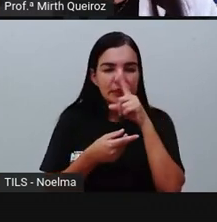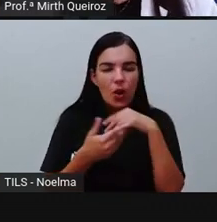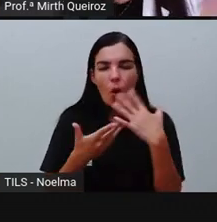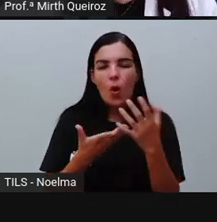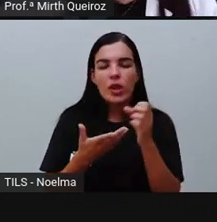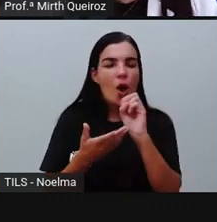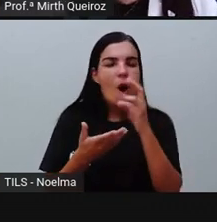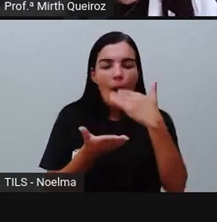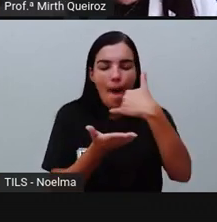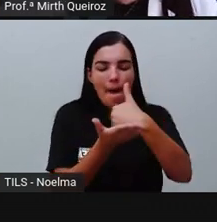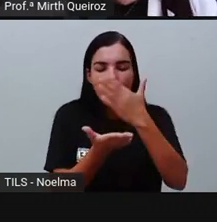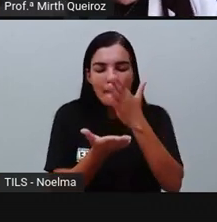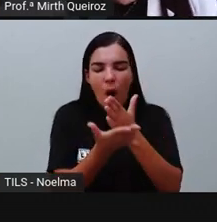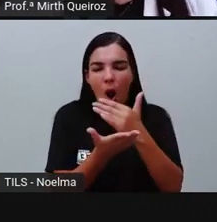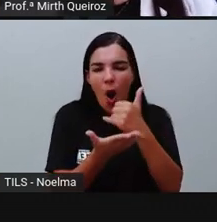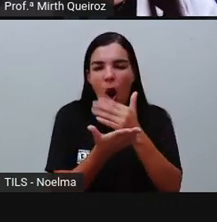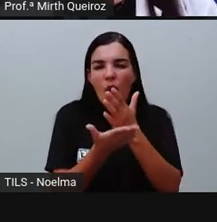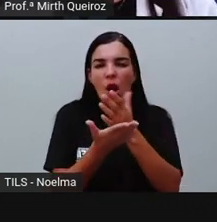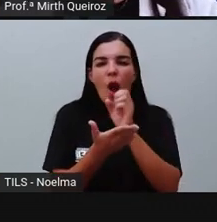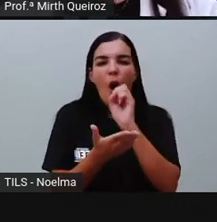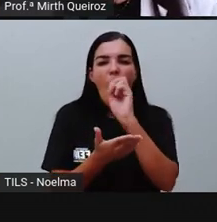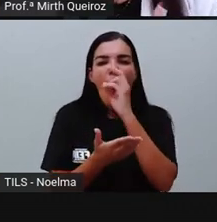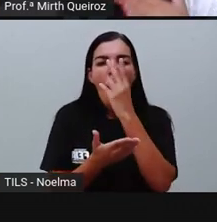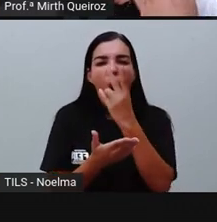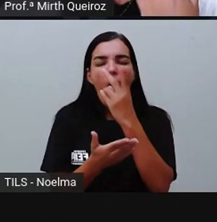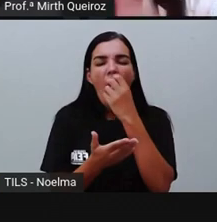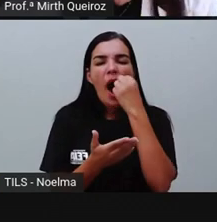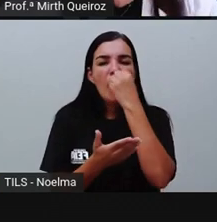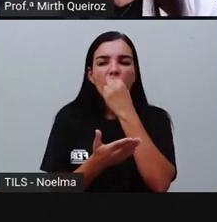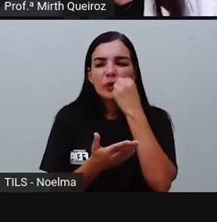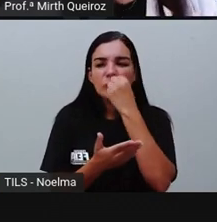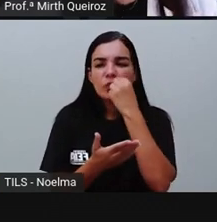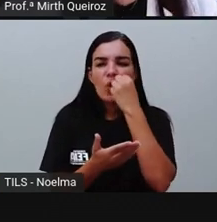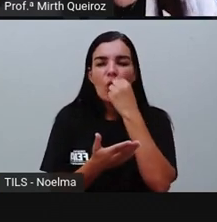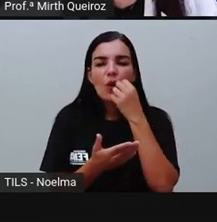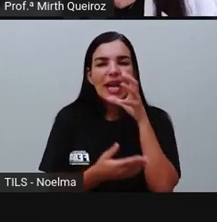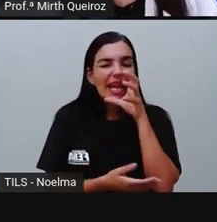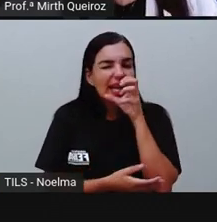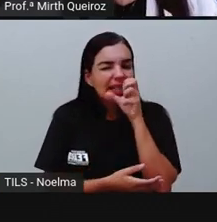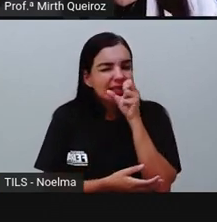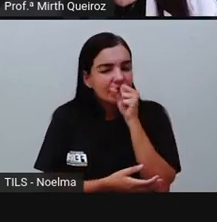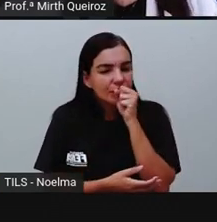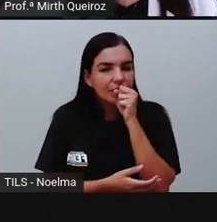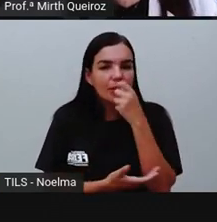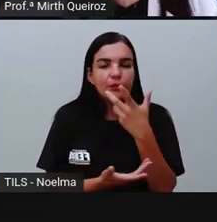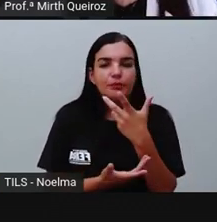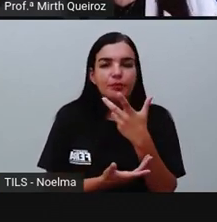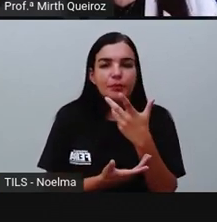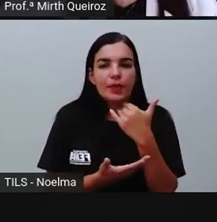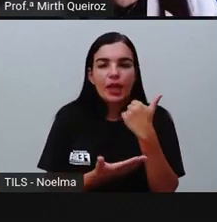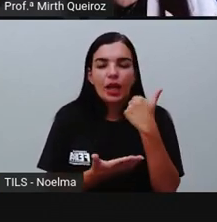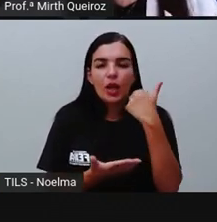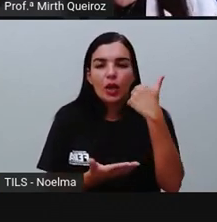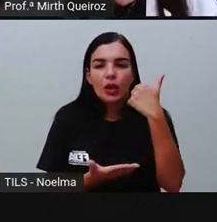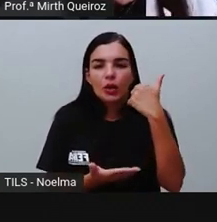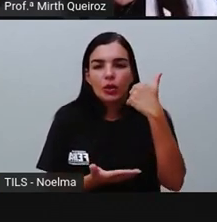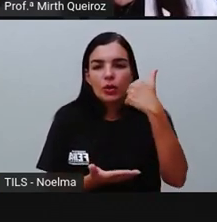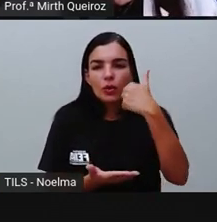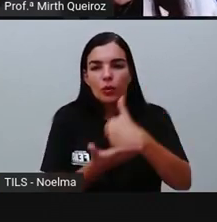ou um suco de laranja com um bolo, o suco de laranja com, neste caso,